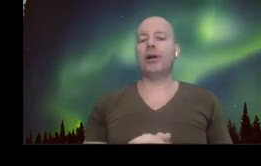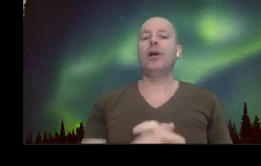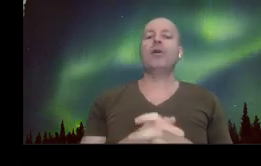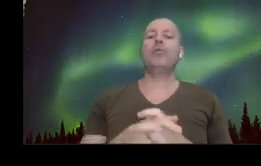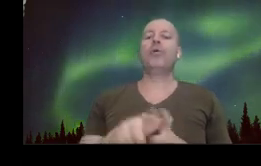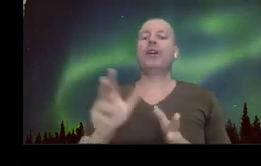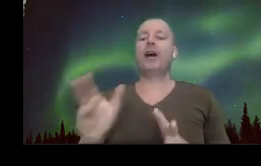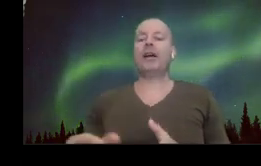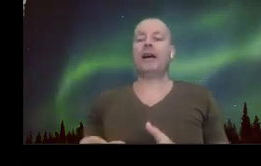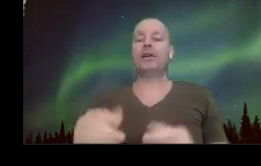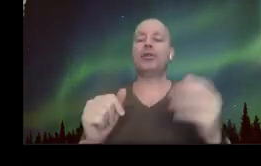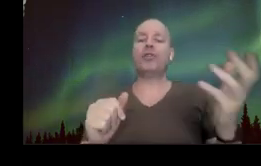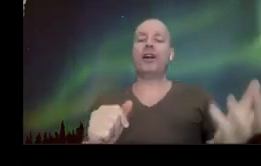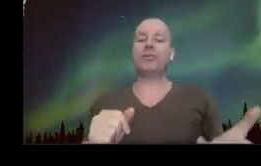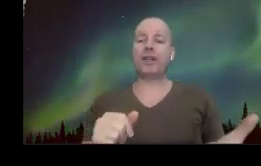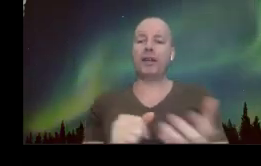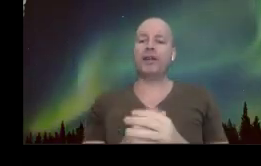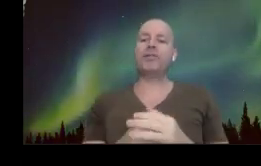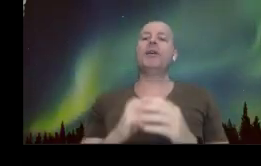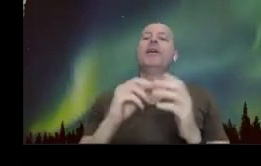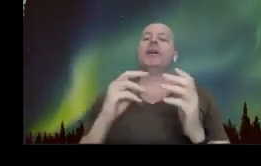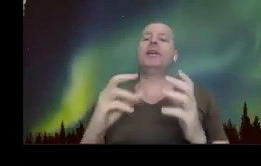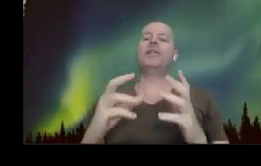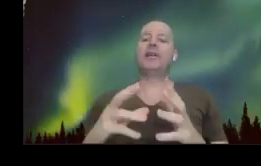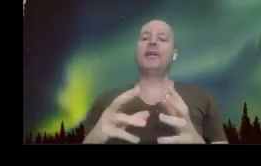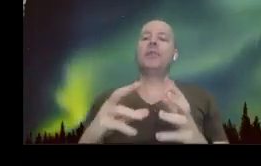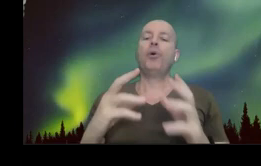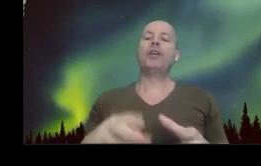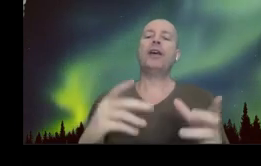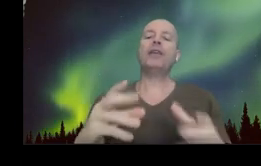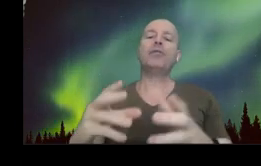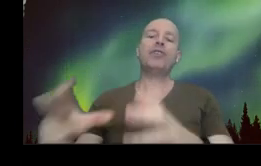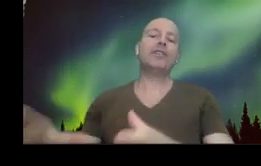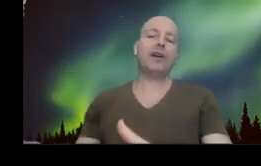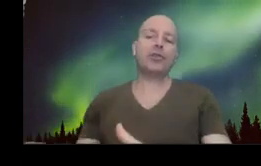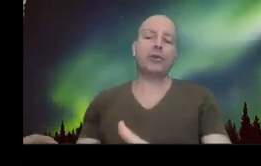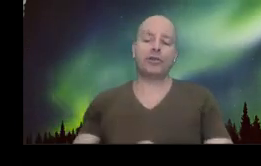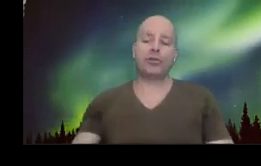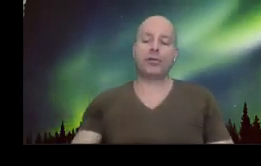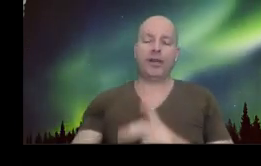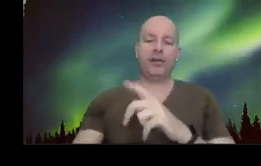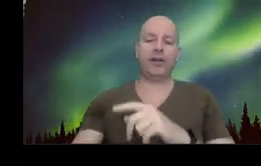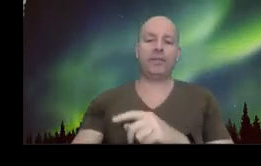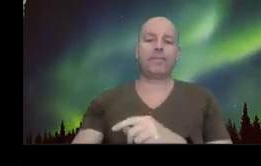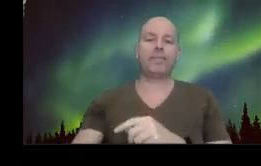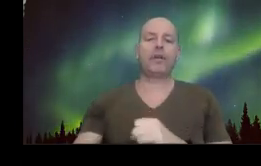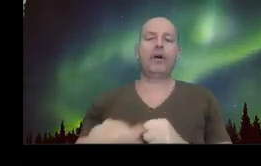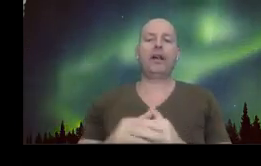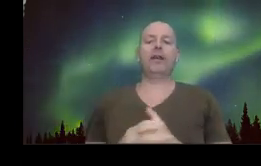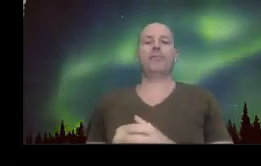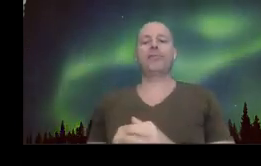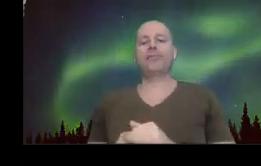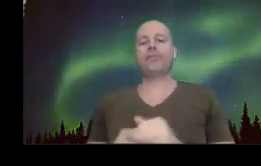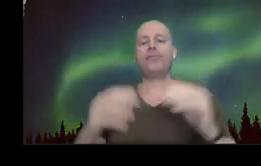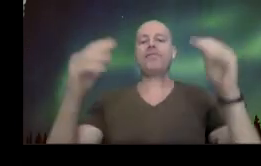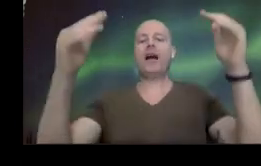é melhor, uma única área grande ou várias pequenas, e sim, por que que vocês acham isso? Querem ver?